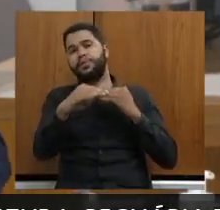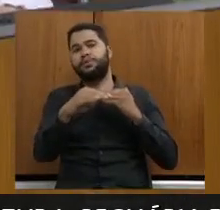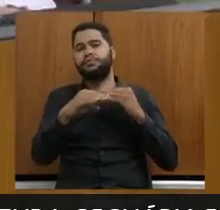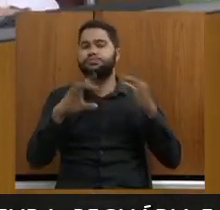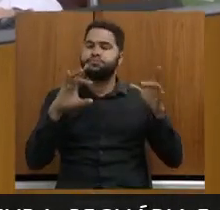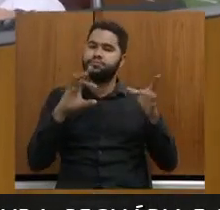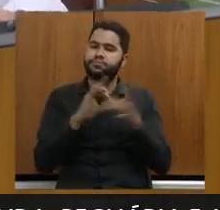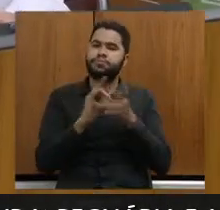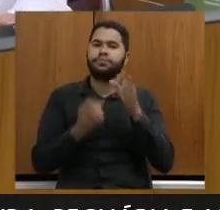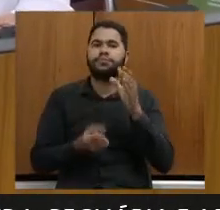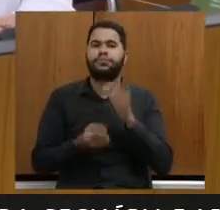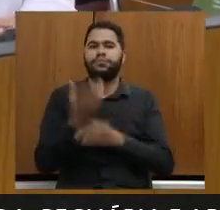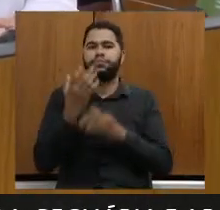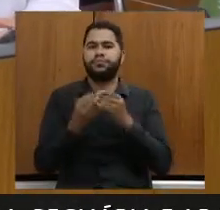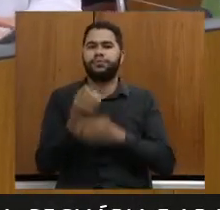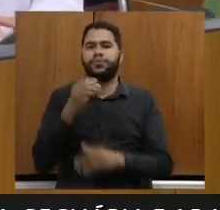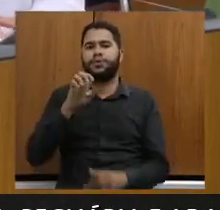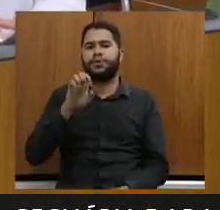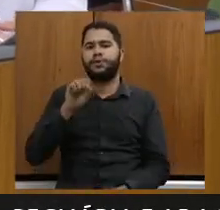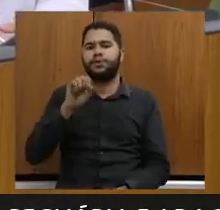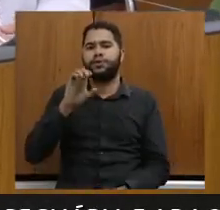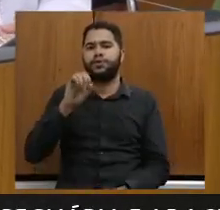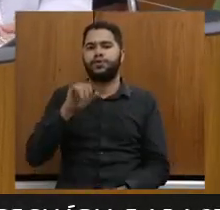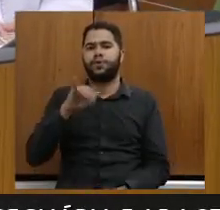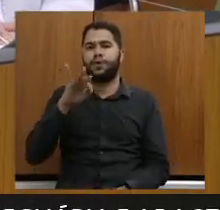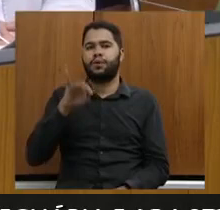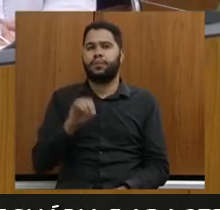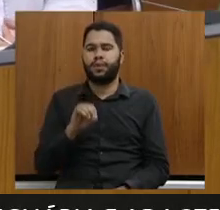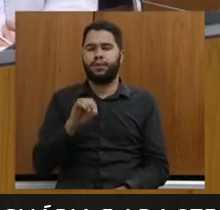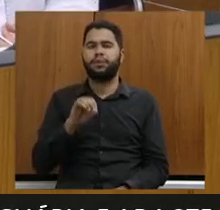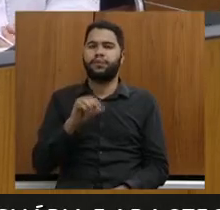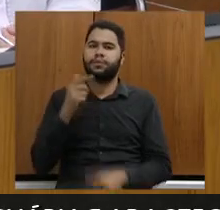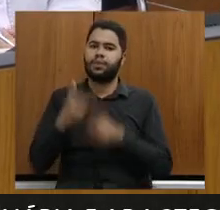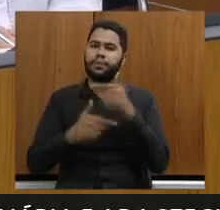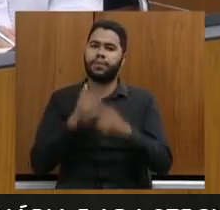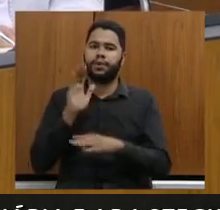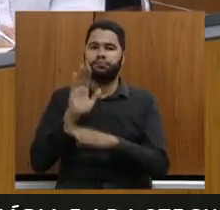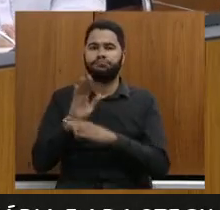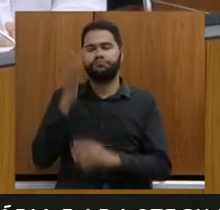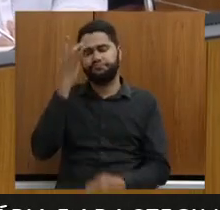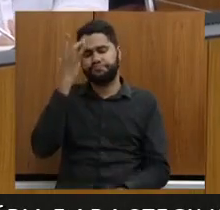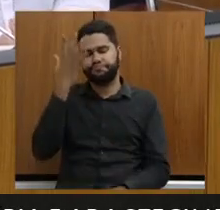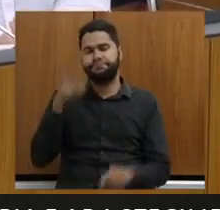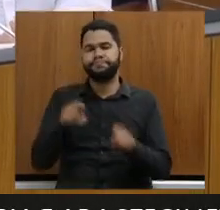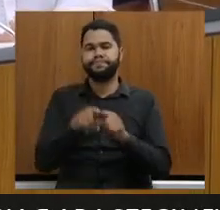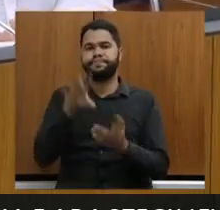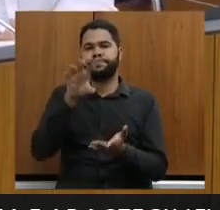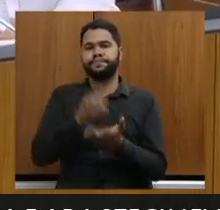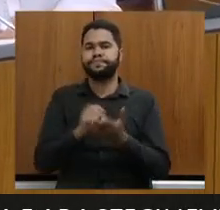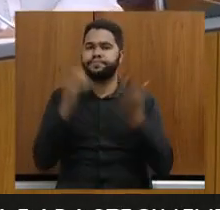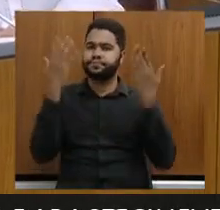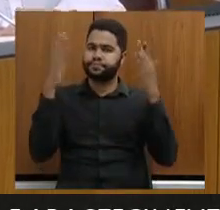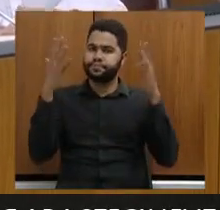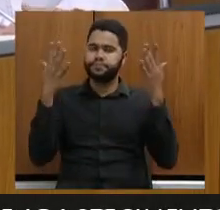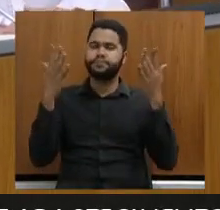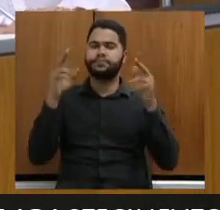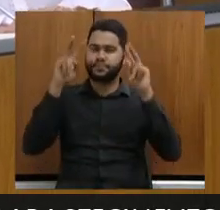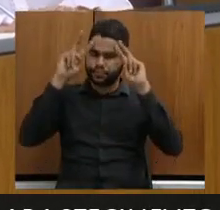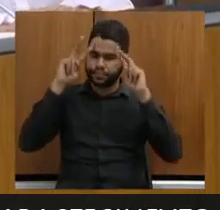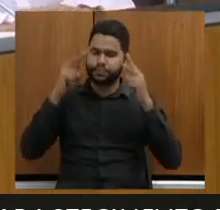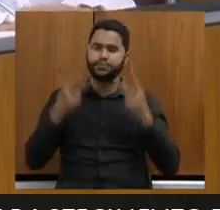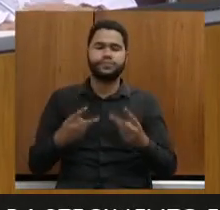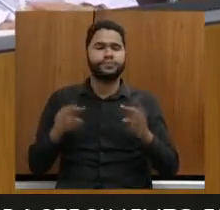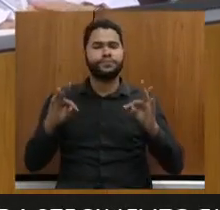conciliar produção com escoamento facilitando esse trabalho eu deixo aqui registrado também os meus parabéns do